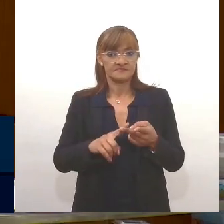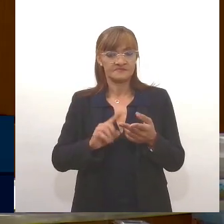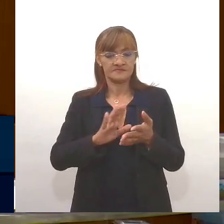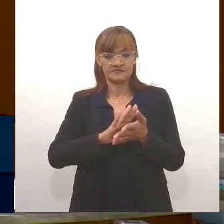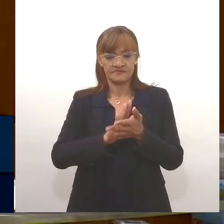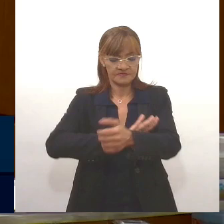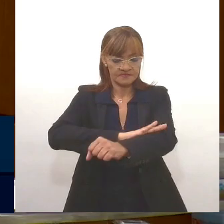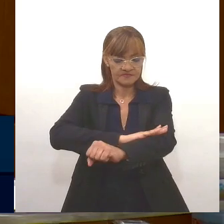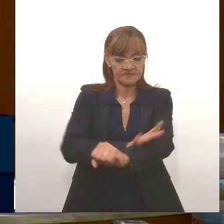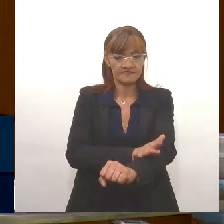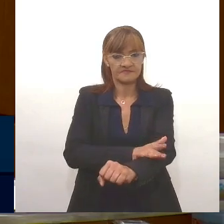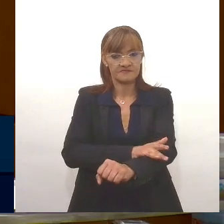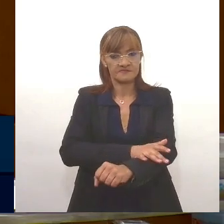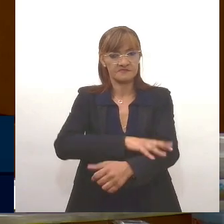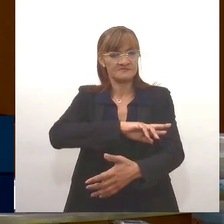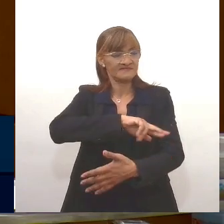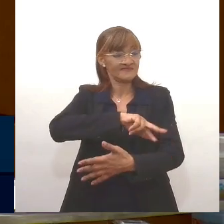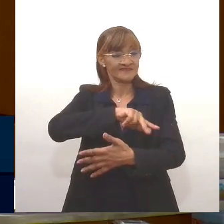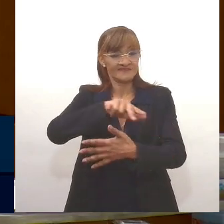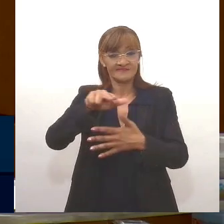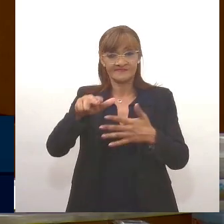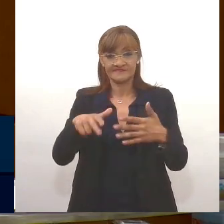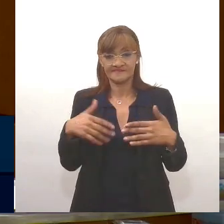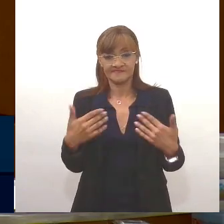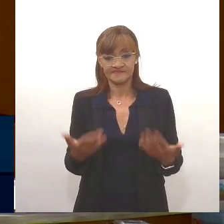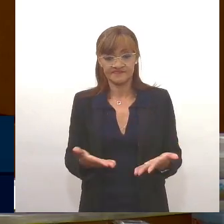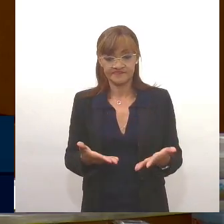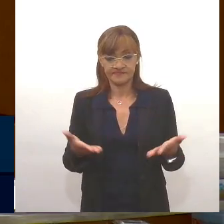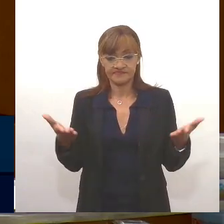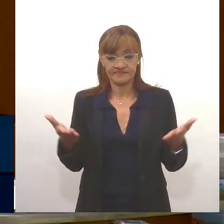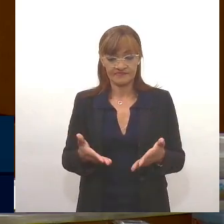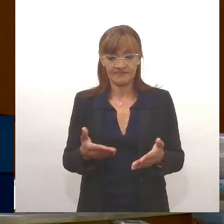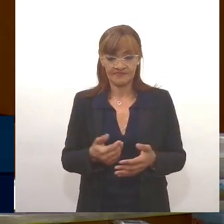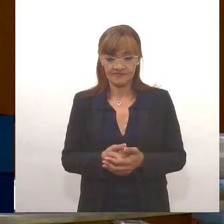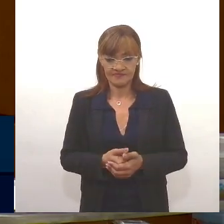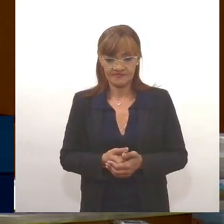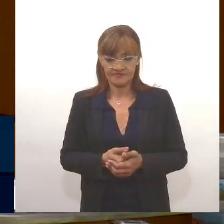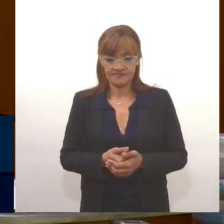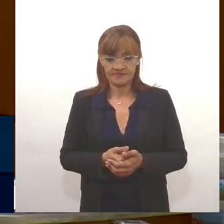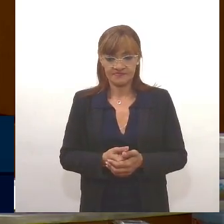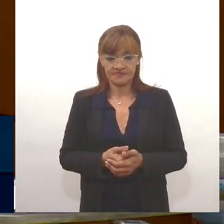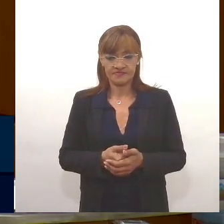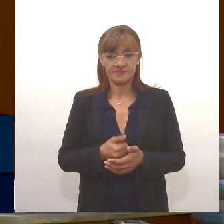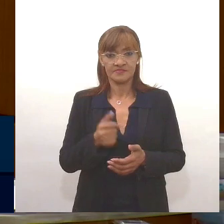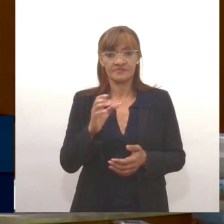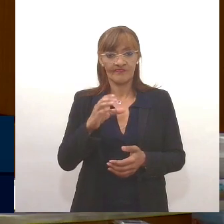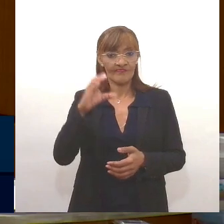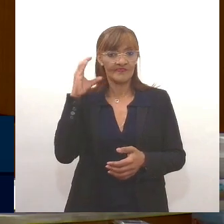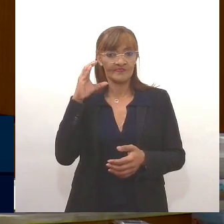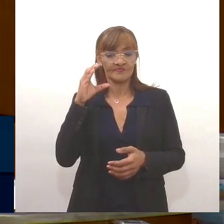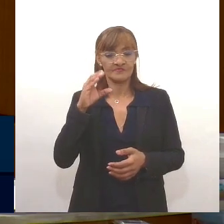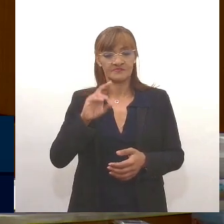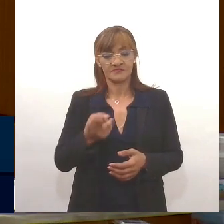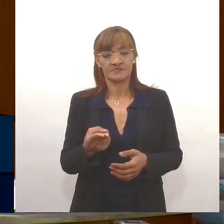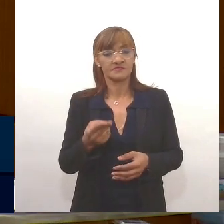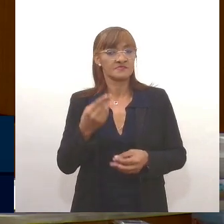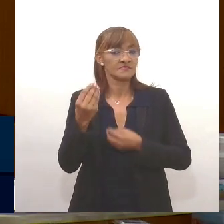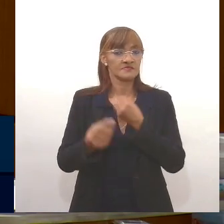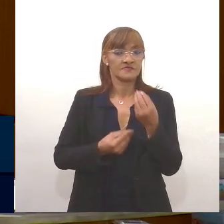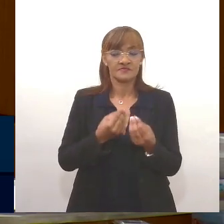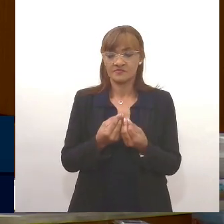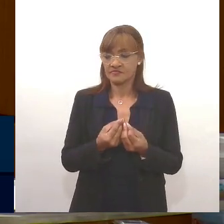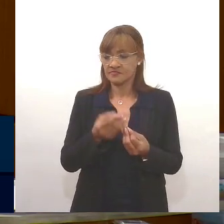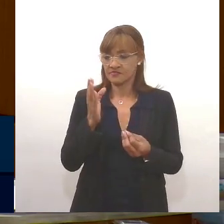fobia em pleno funcionamento omitindo e negligenciando os seus efeitos sobre as